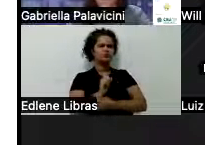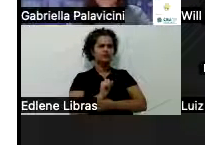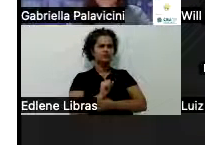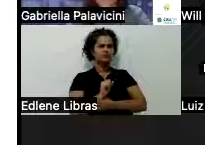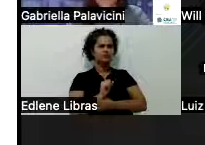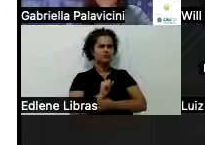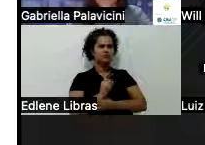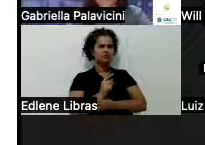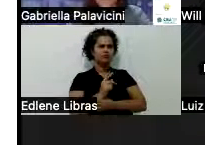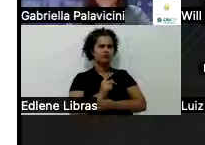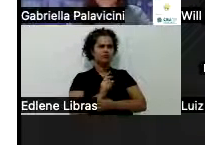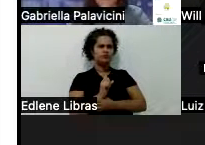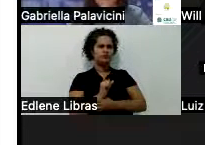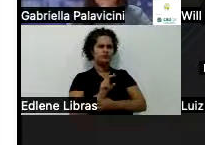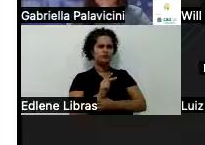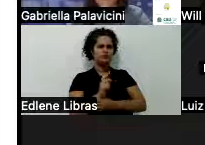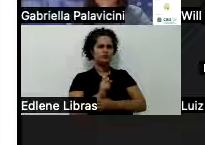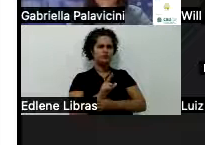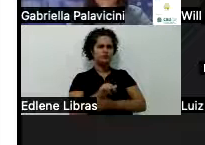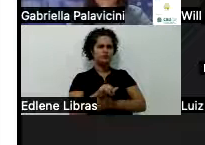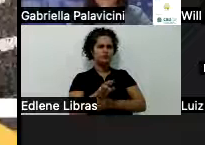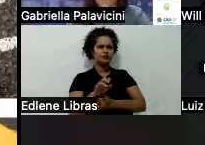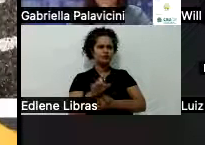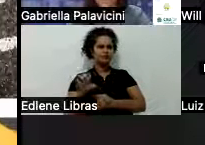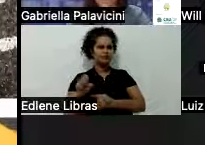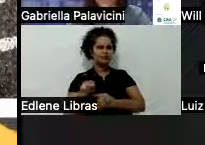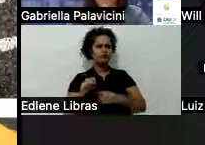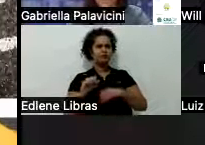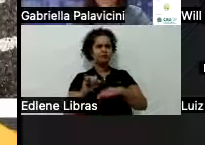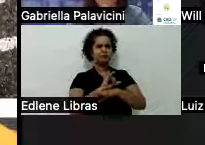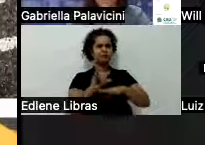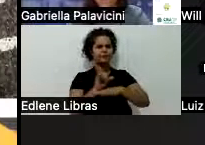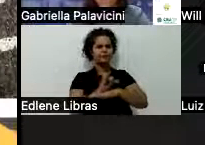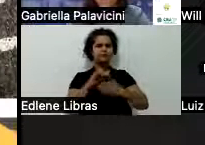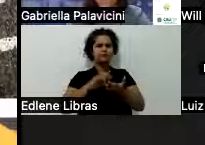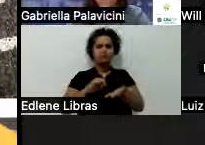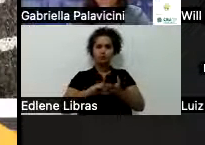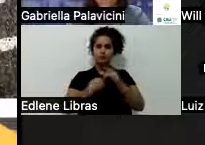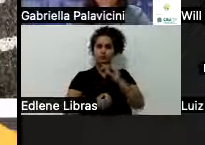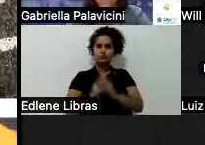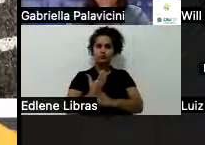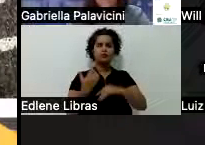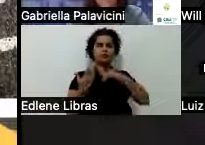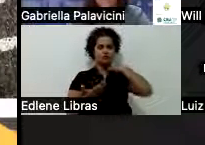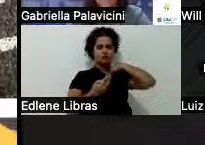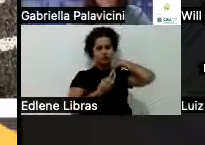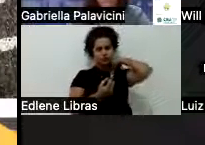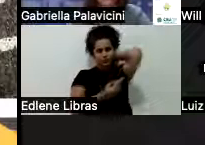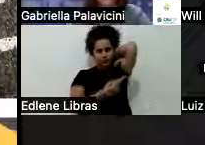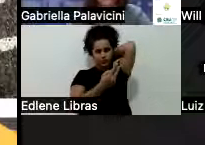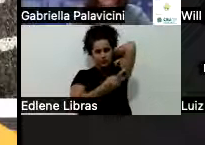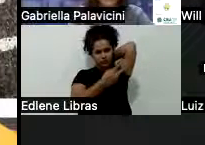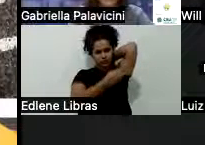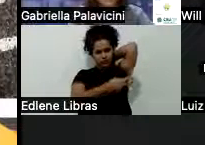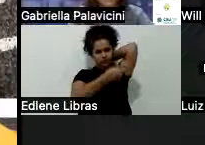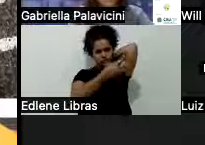2 ou 3 terem utilizado o urbanismo tático como metodologia de implementação, que é o caso desses 2 aqui.